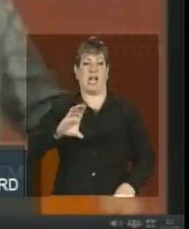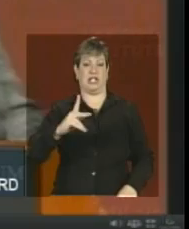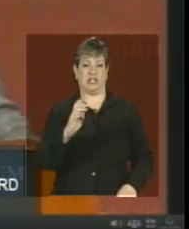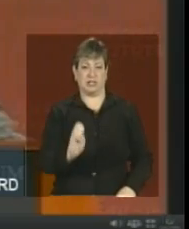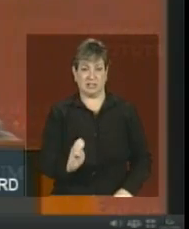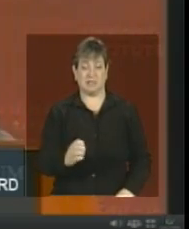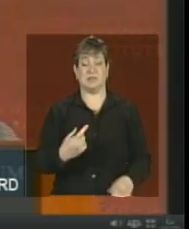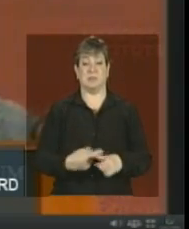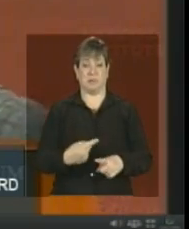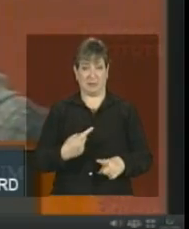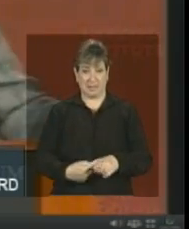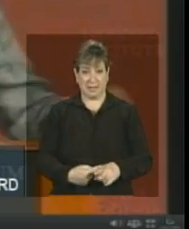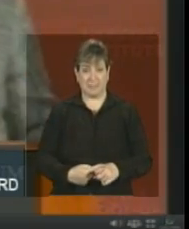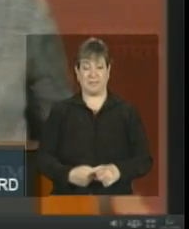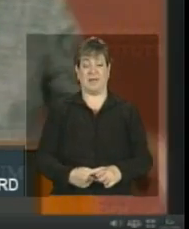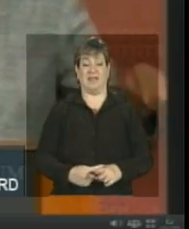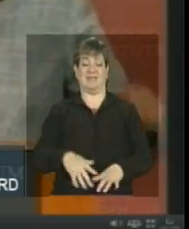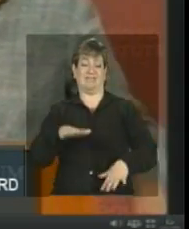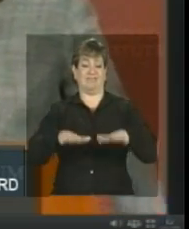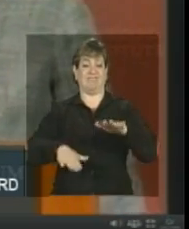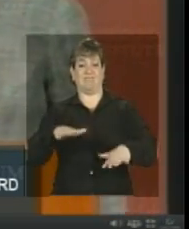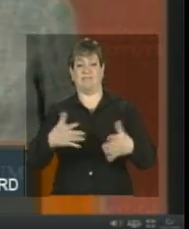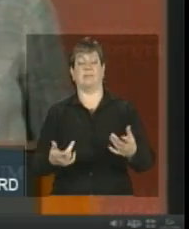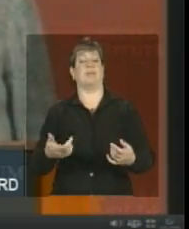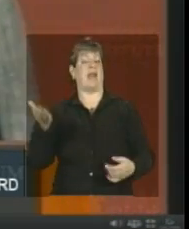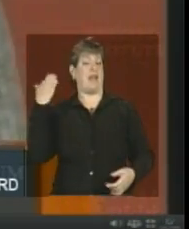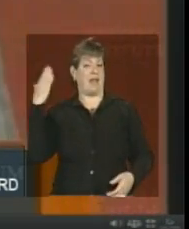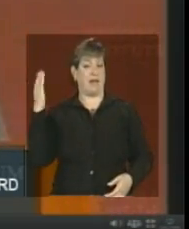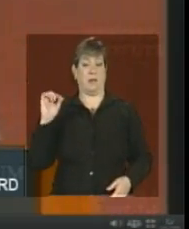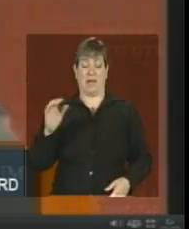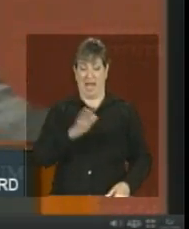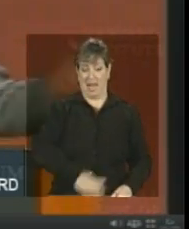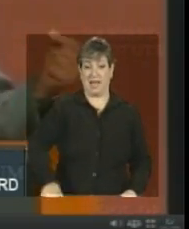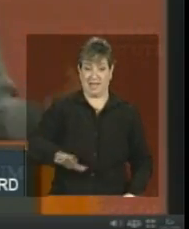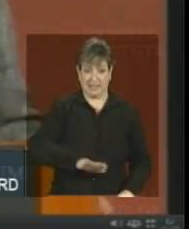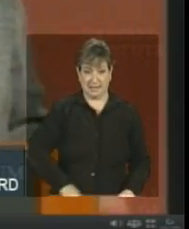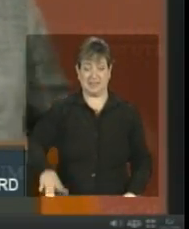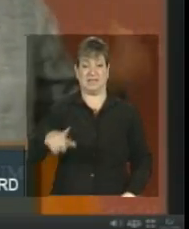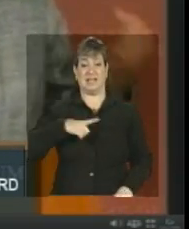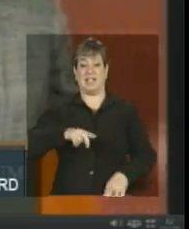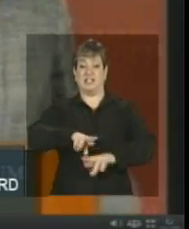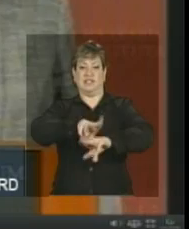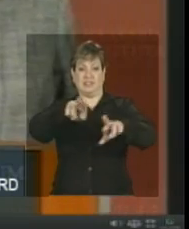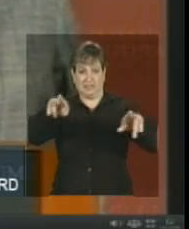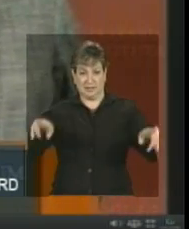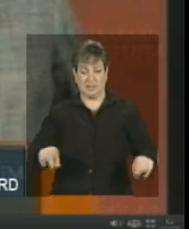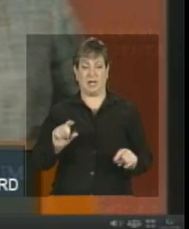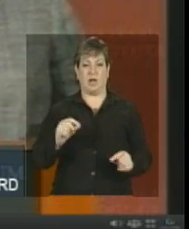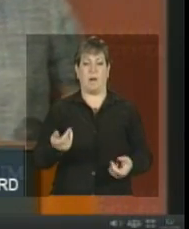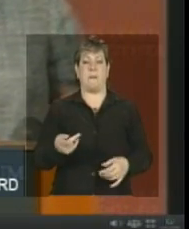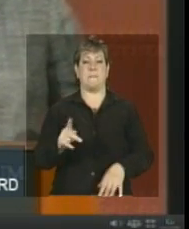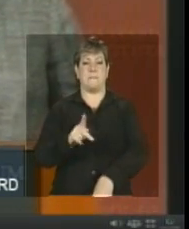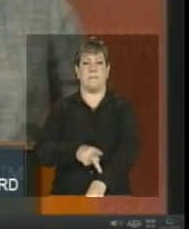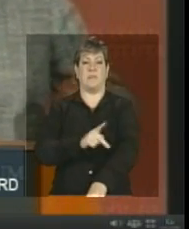da desigualdade está no acesso diferenciado que as crianças têm a estímulos